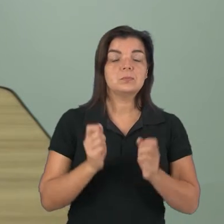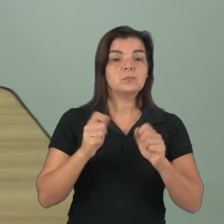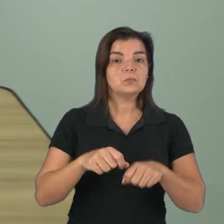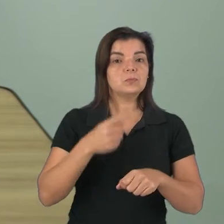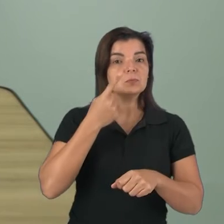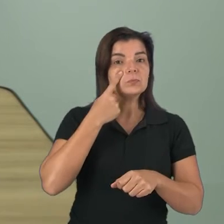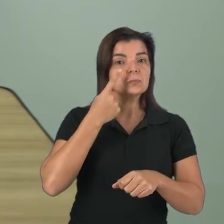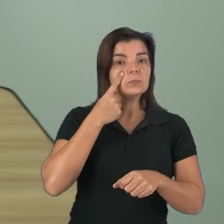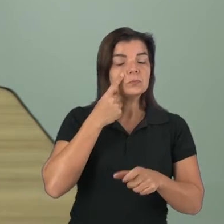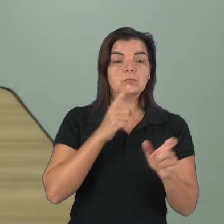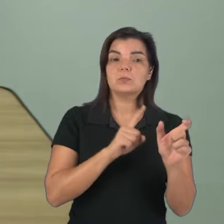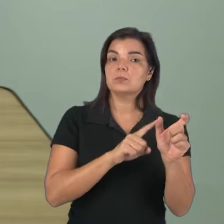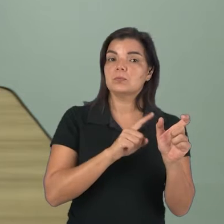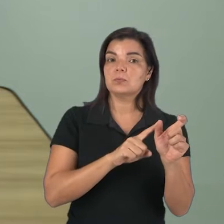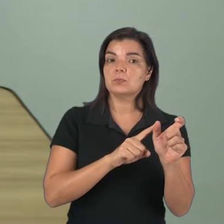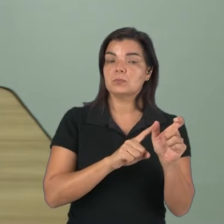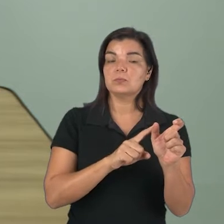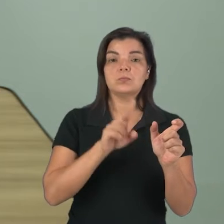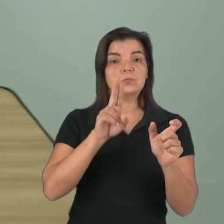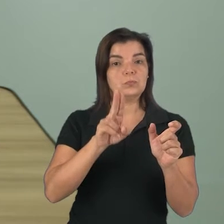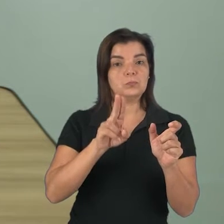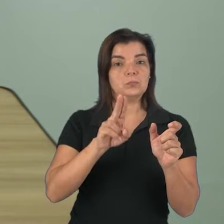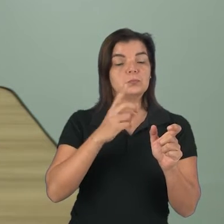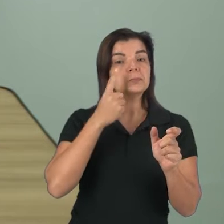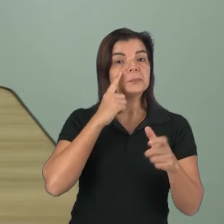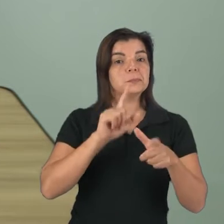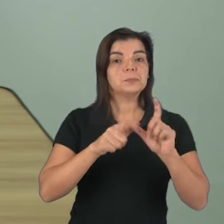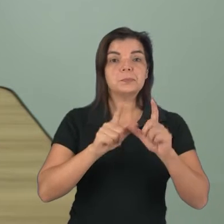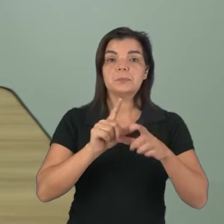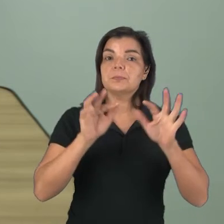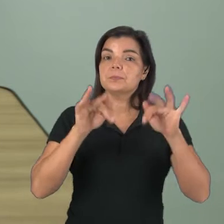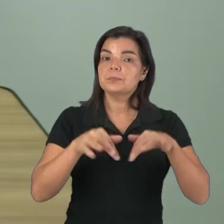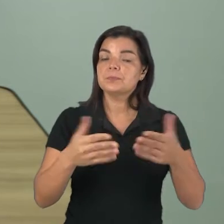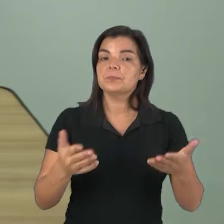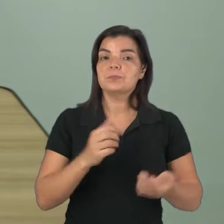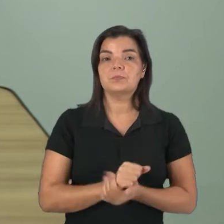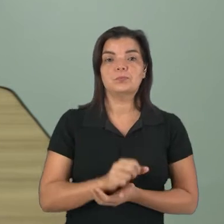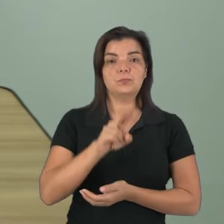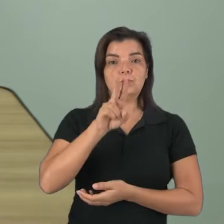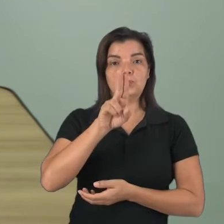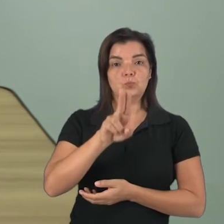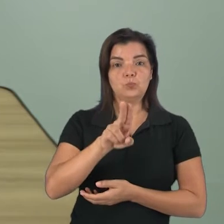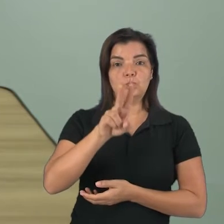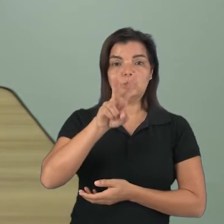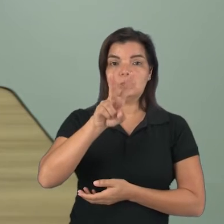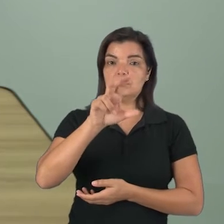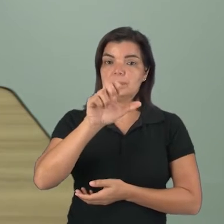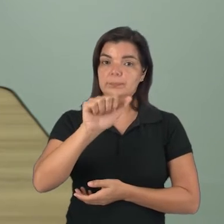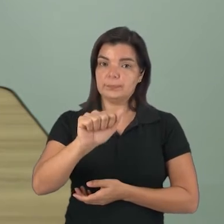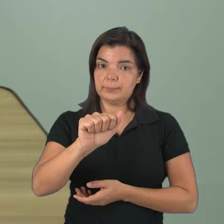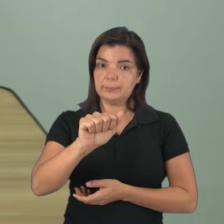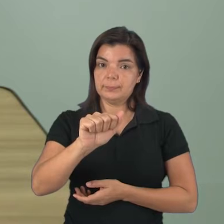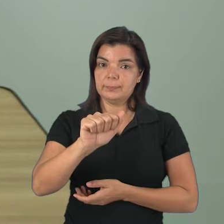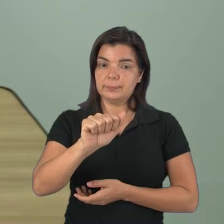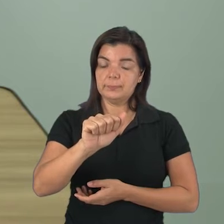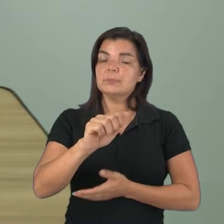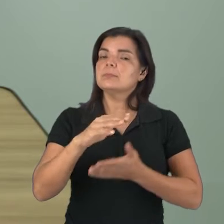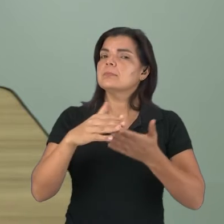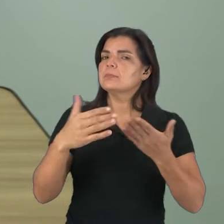que nós podemos identificar a palavra uva vamos ver com que letra termina vamos falar uma vá